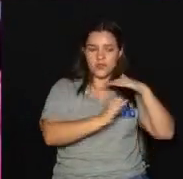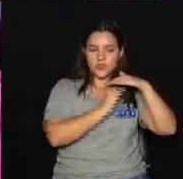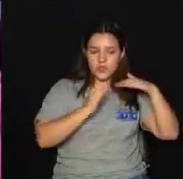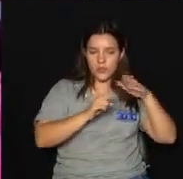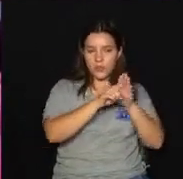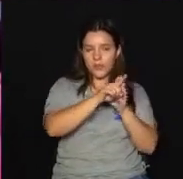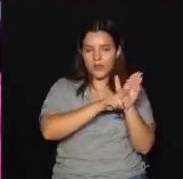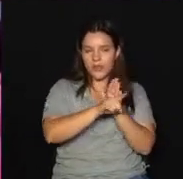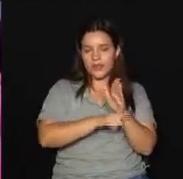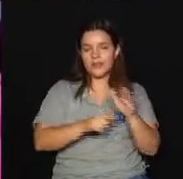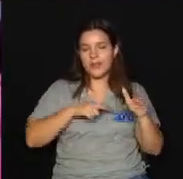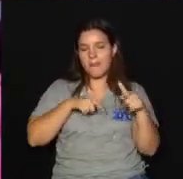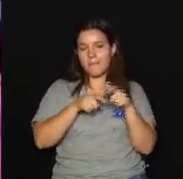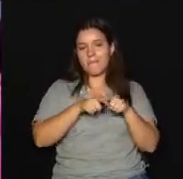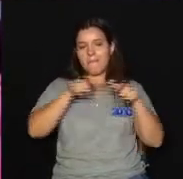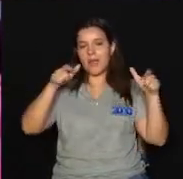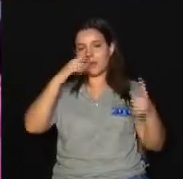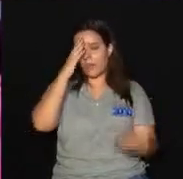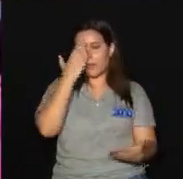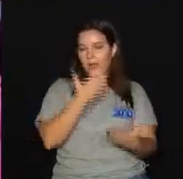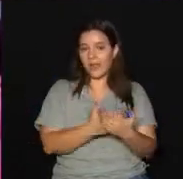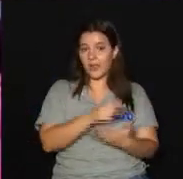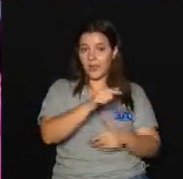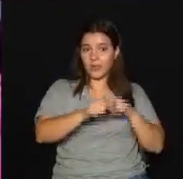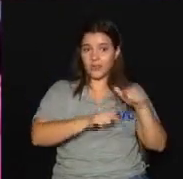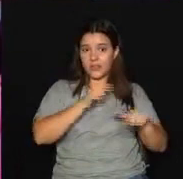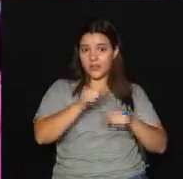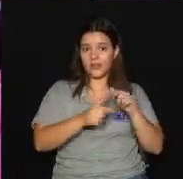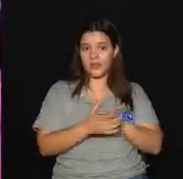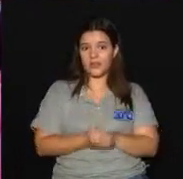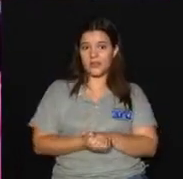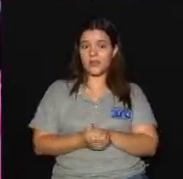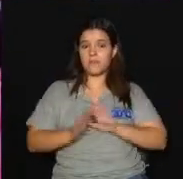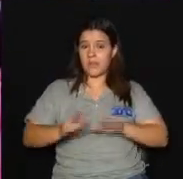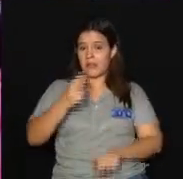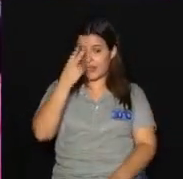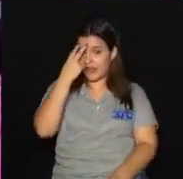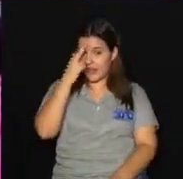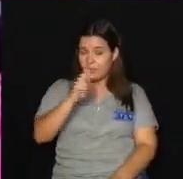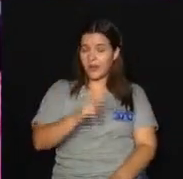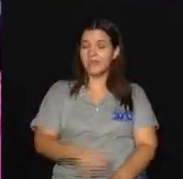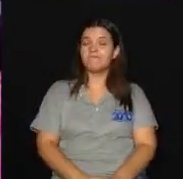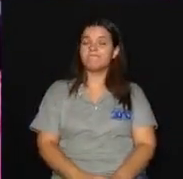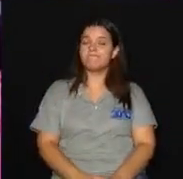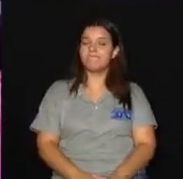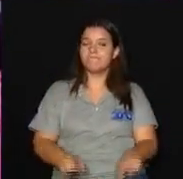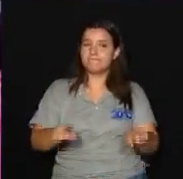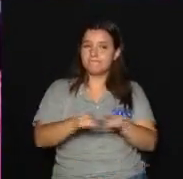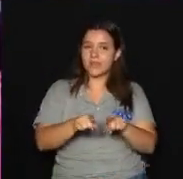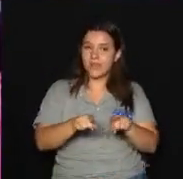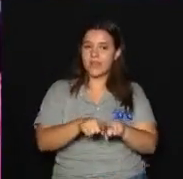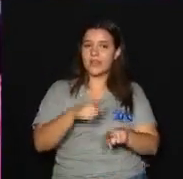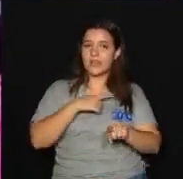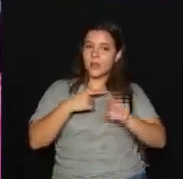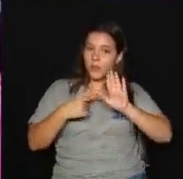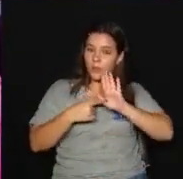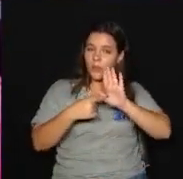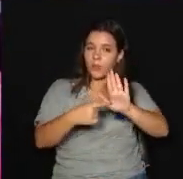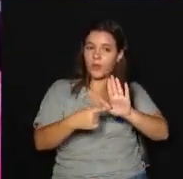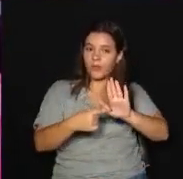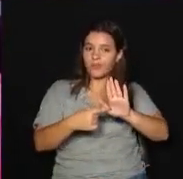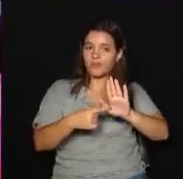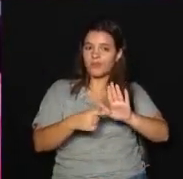você amplia a confiança nesse trabalho. Mas vamos nos lembrar que isso é também resultado